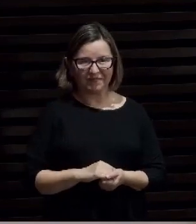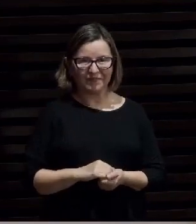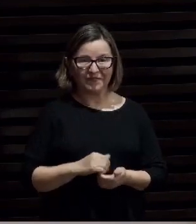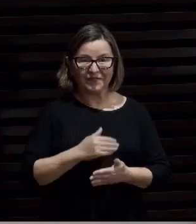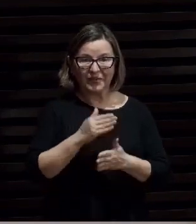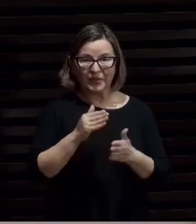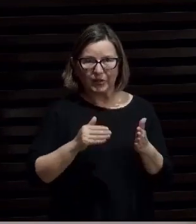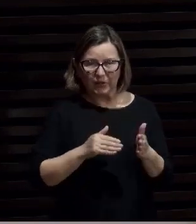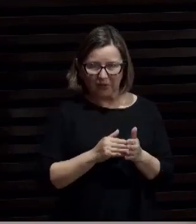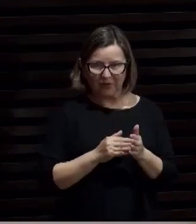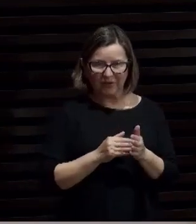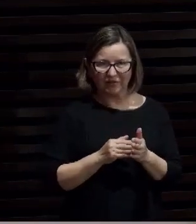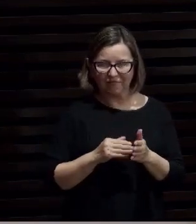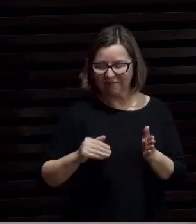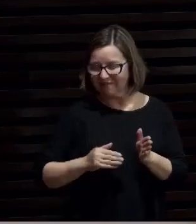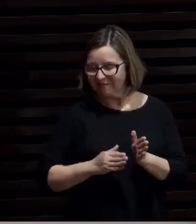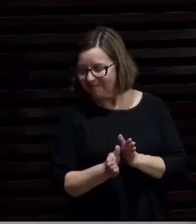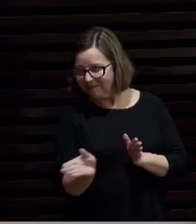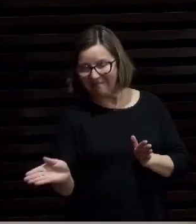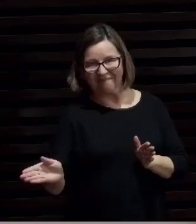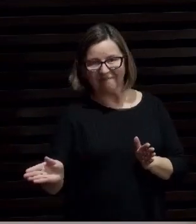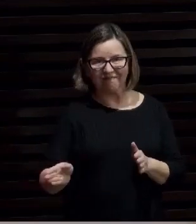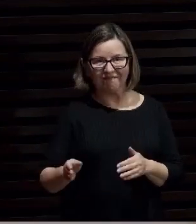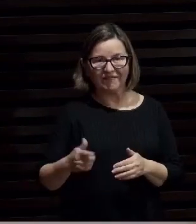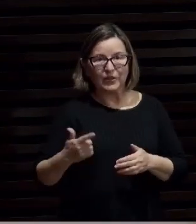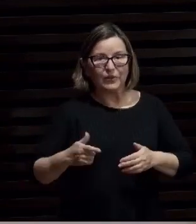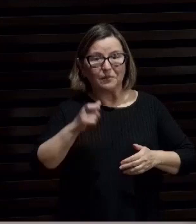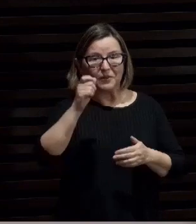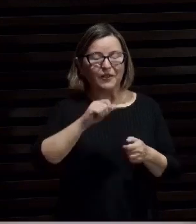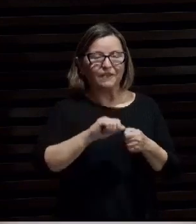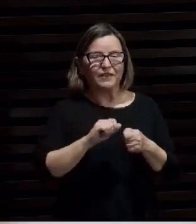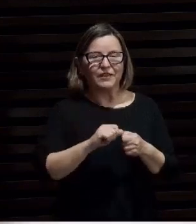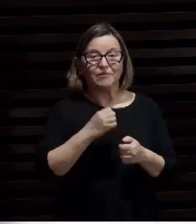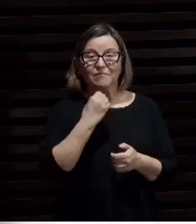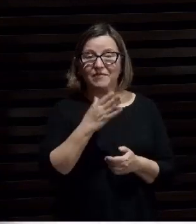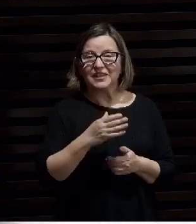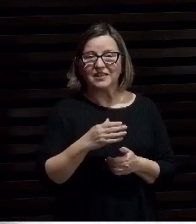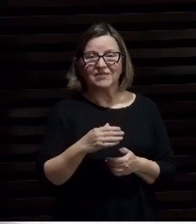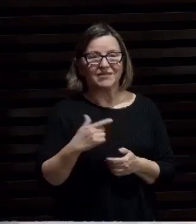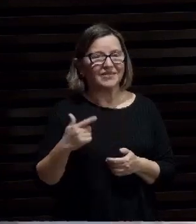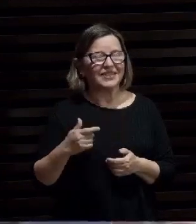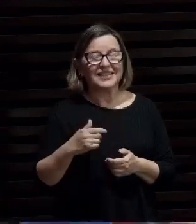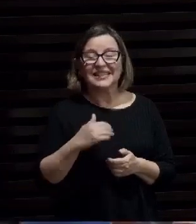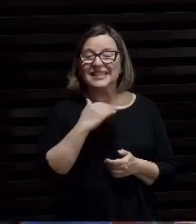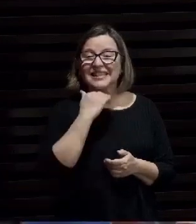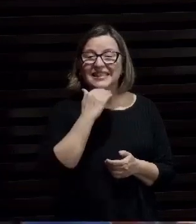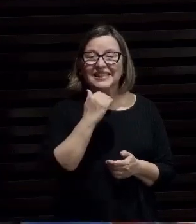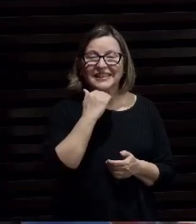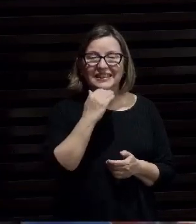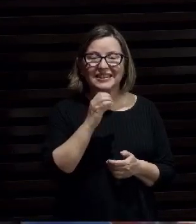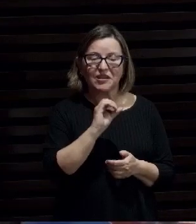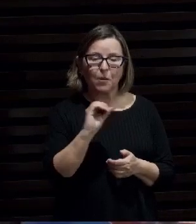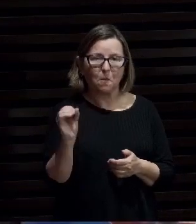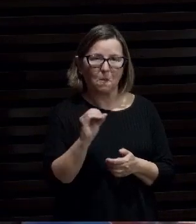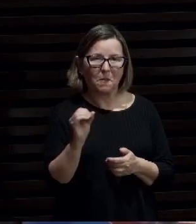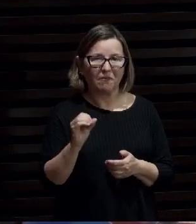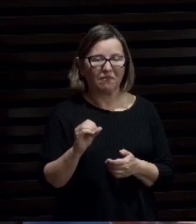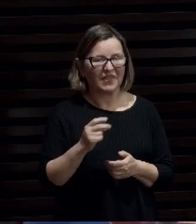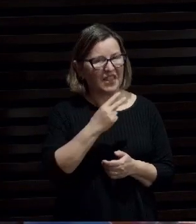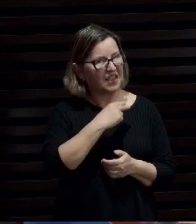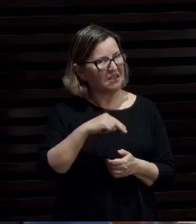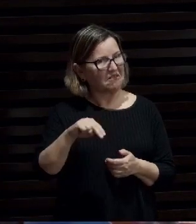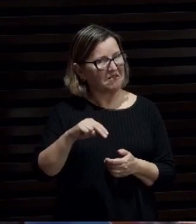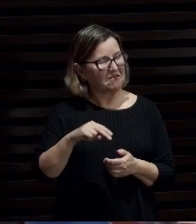Todos a uma se extraviaram. Não há quem faça o bem. Não há nenhum sequer. Nem o Nicodemos, nem